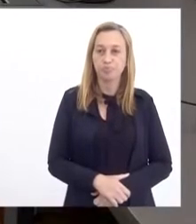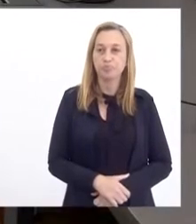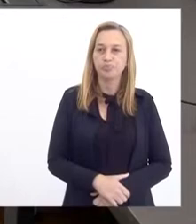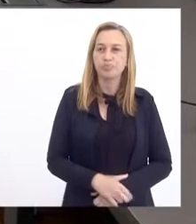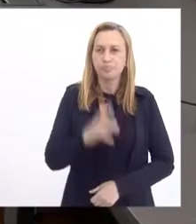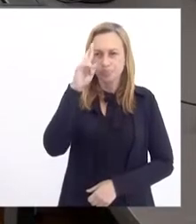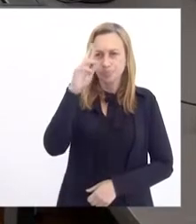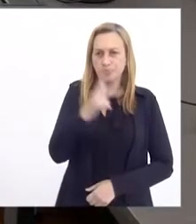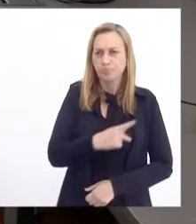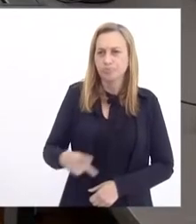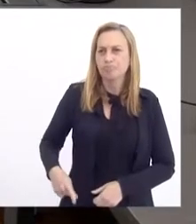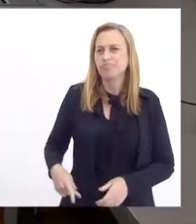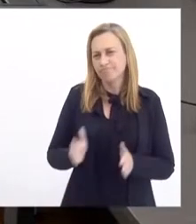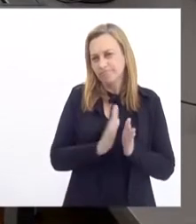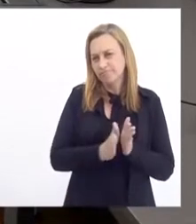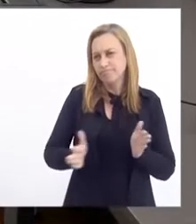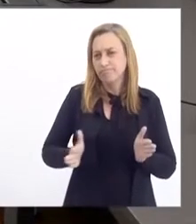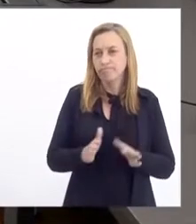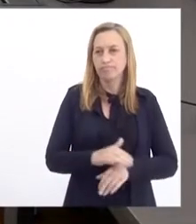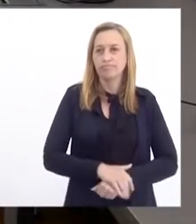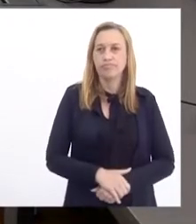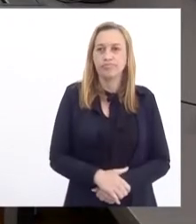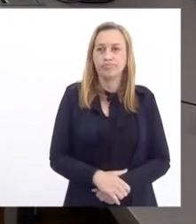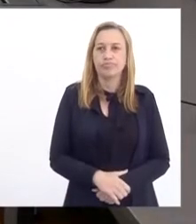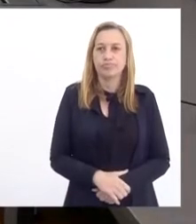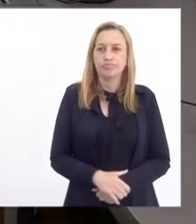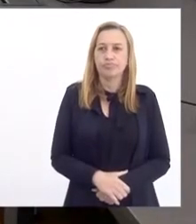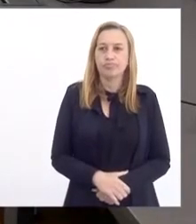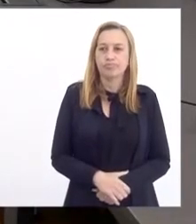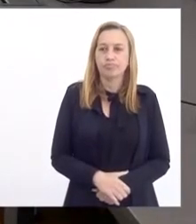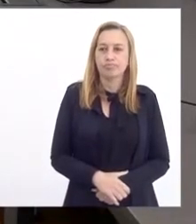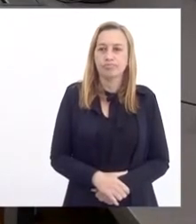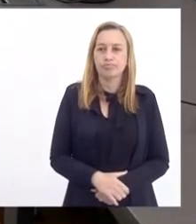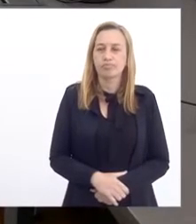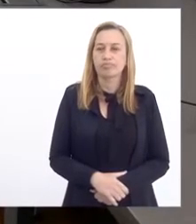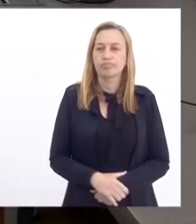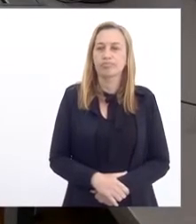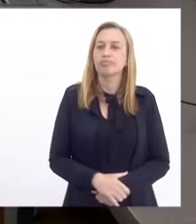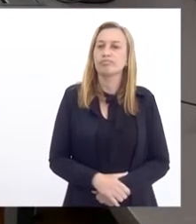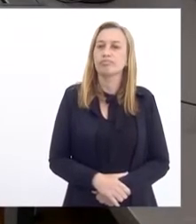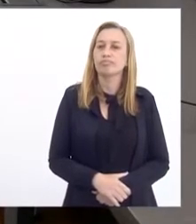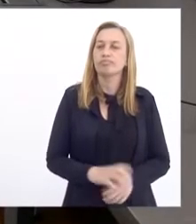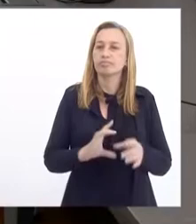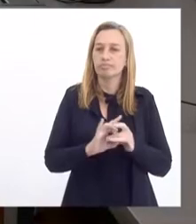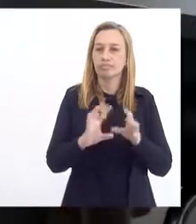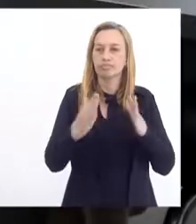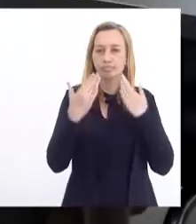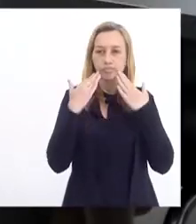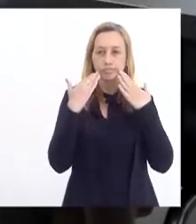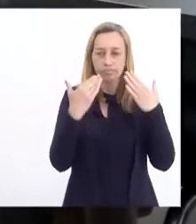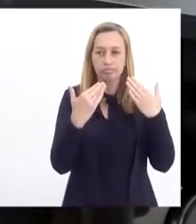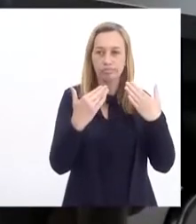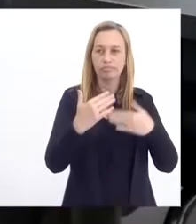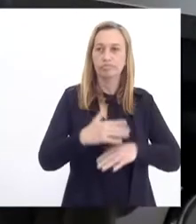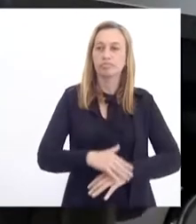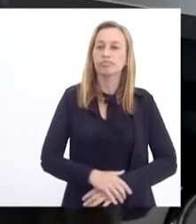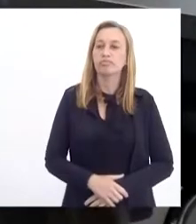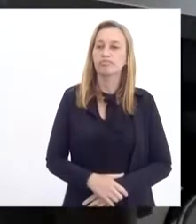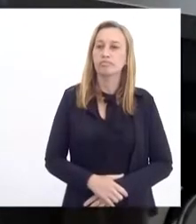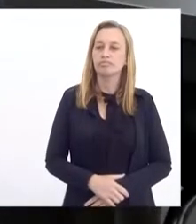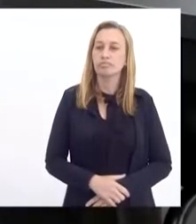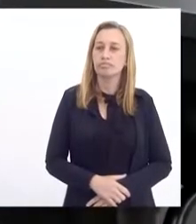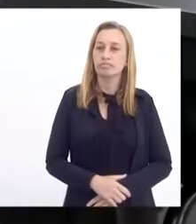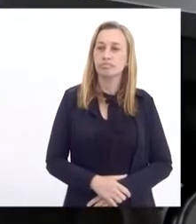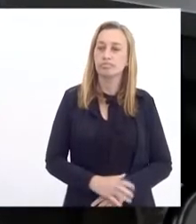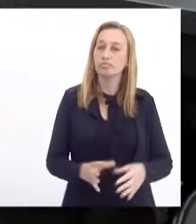Senhor presidente, é questão de ordem. Olha só, está deliberando uma audiência pública por uma